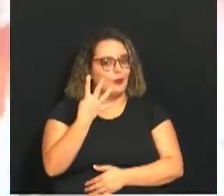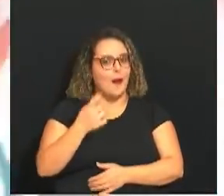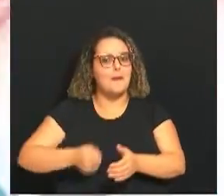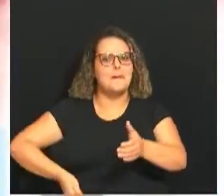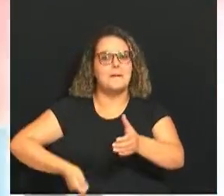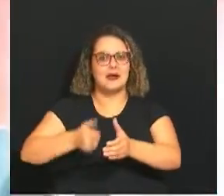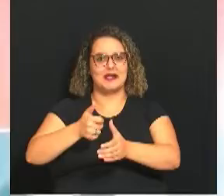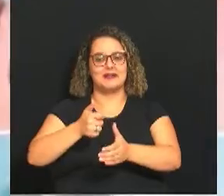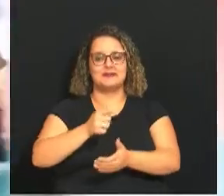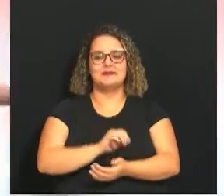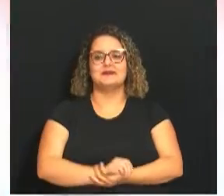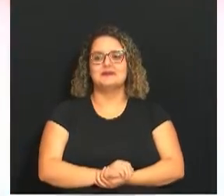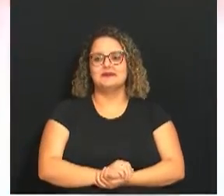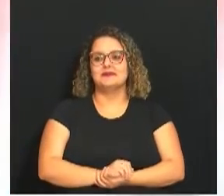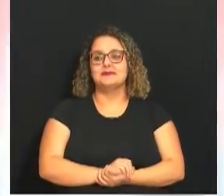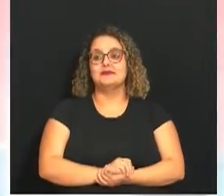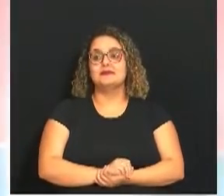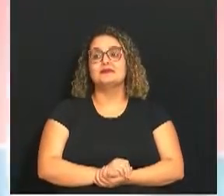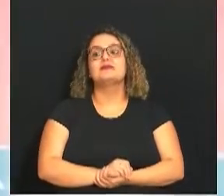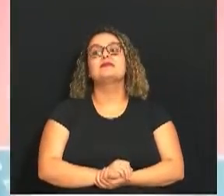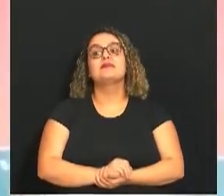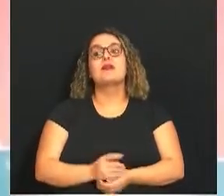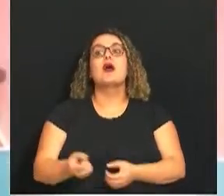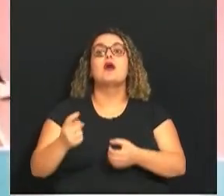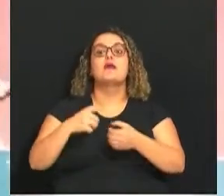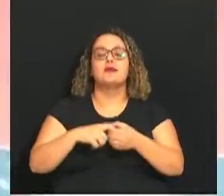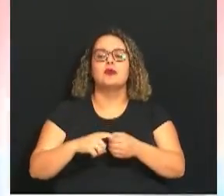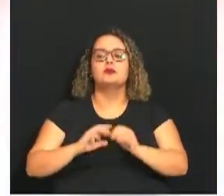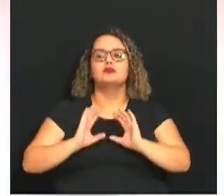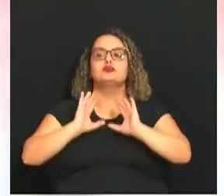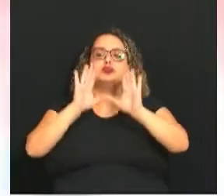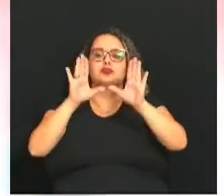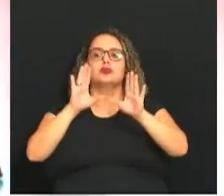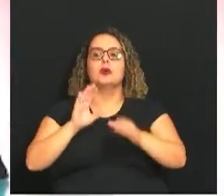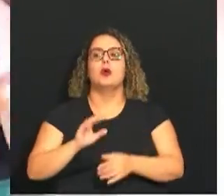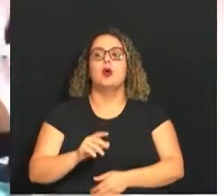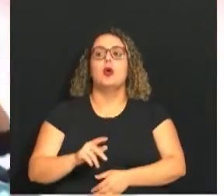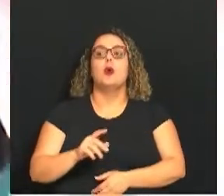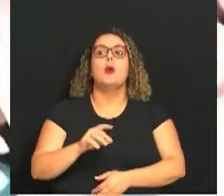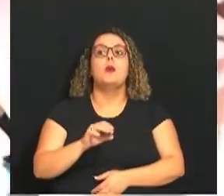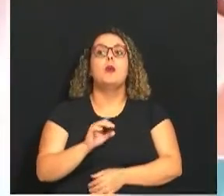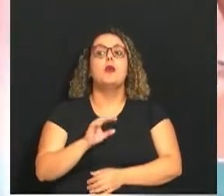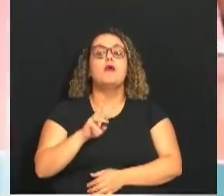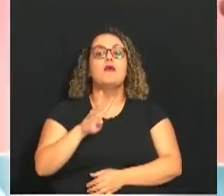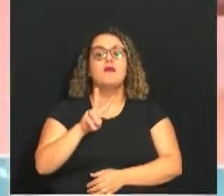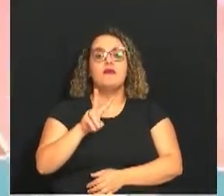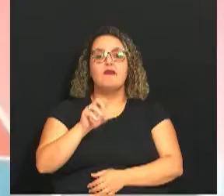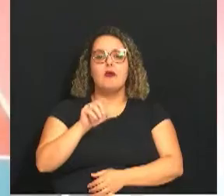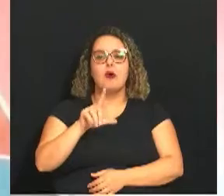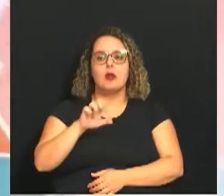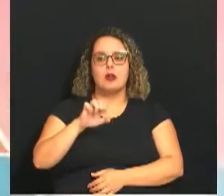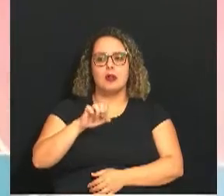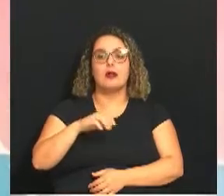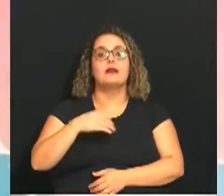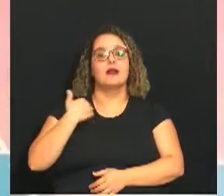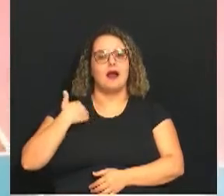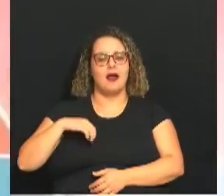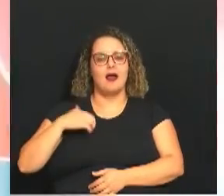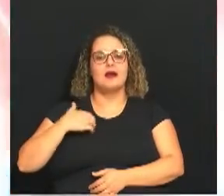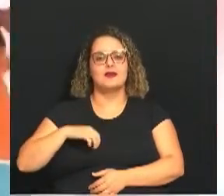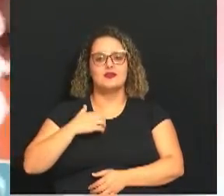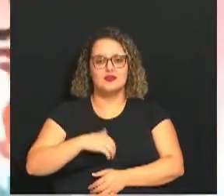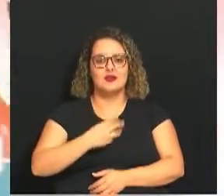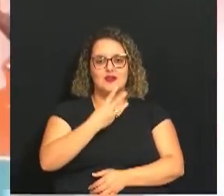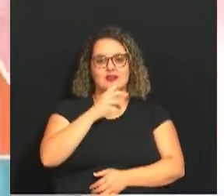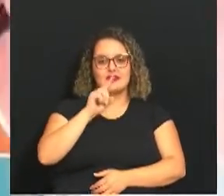saque. O Vôlei Renata volta a jogar contra o Policial Vôlei da Argentina daqui a pouco, às 3h30